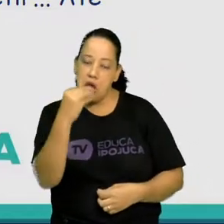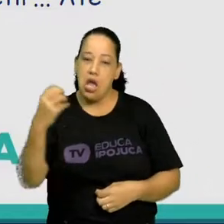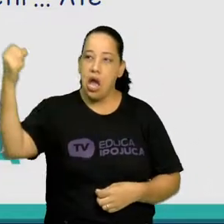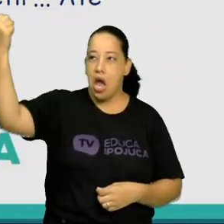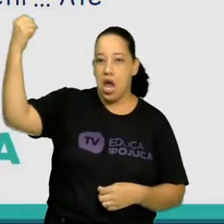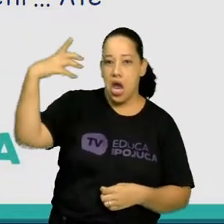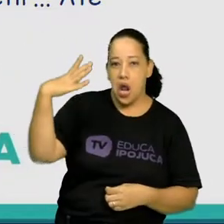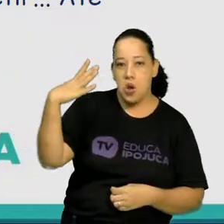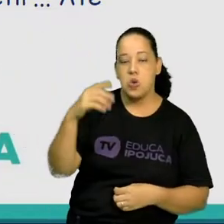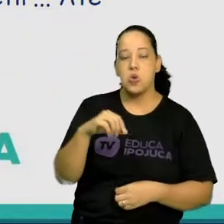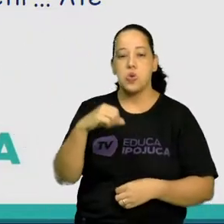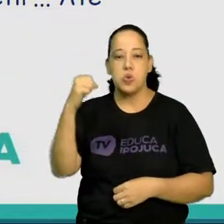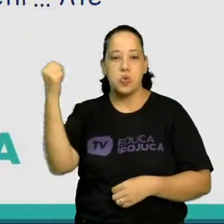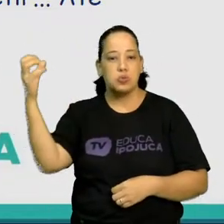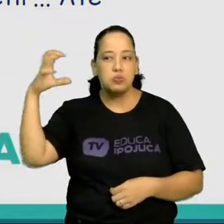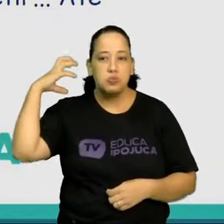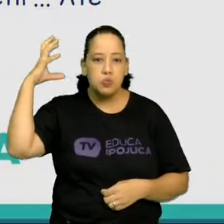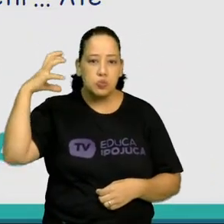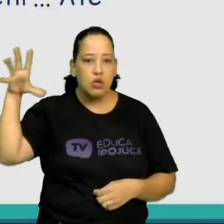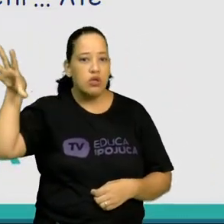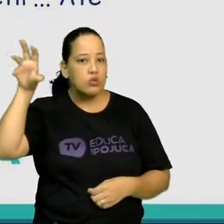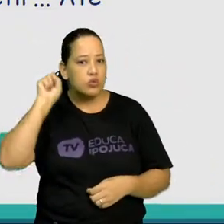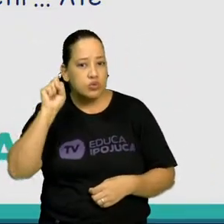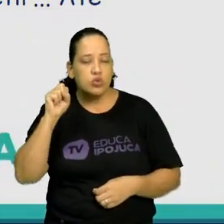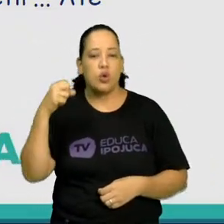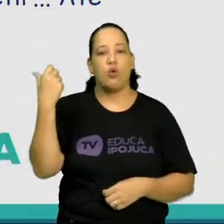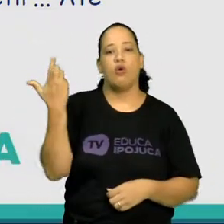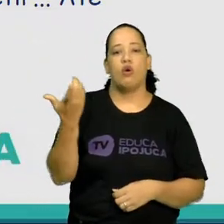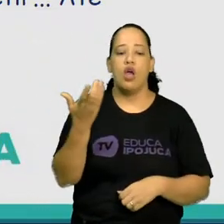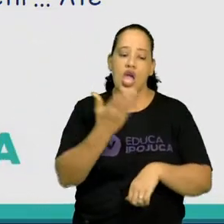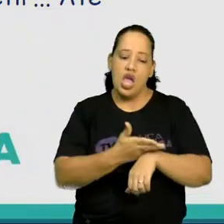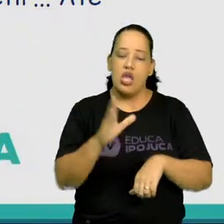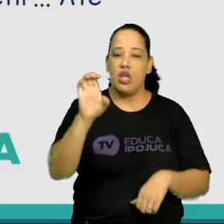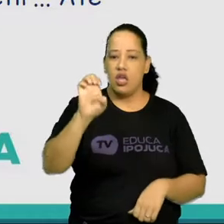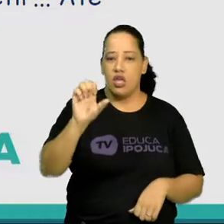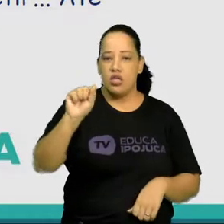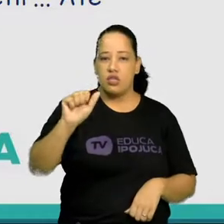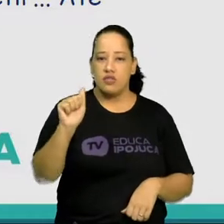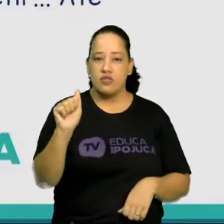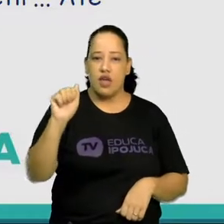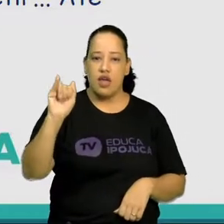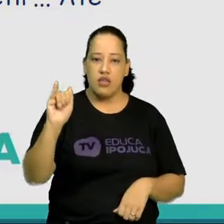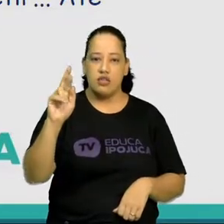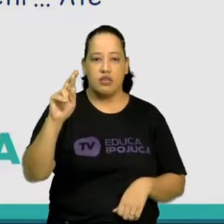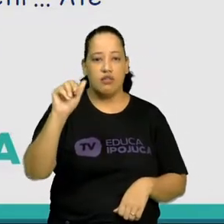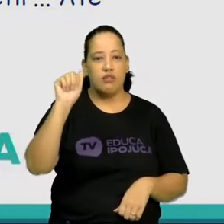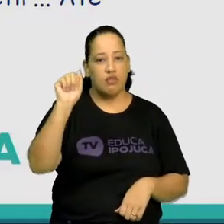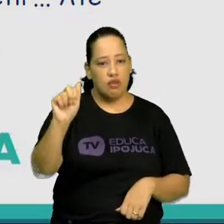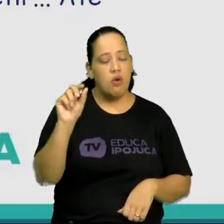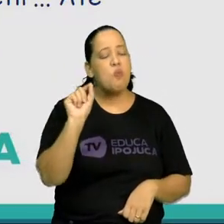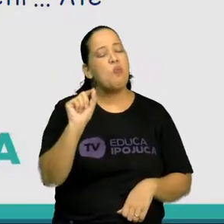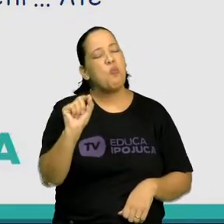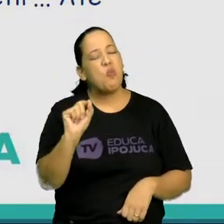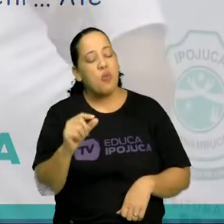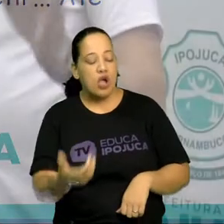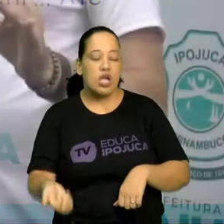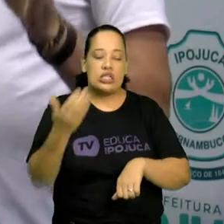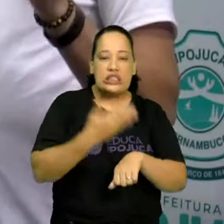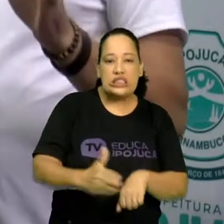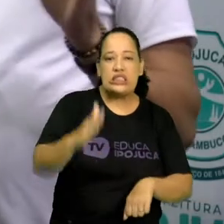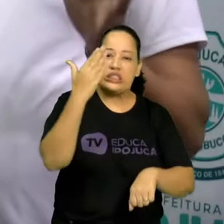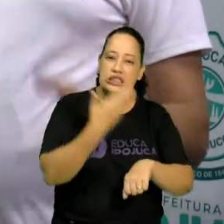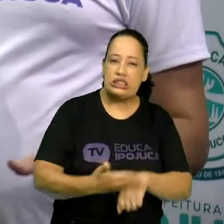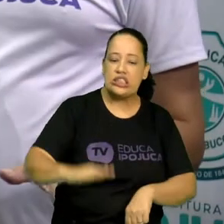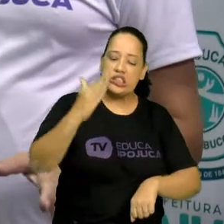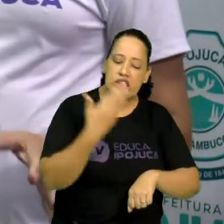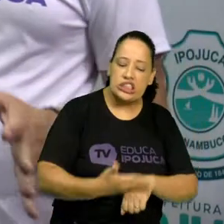o som. Ensaiar é repetir, repetir, repetir, repetir, até que tudo esteja